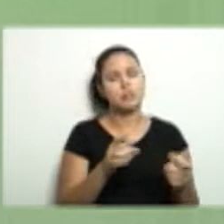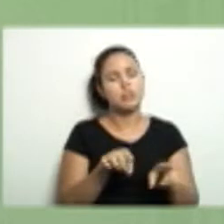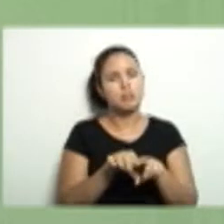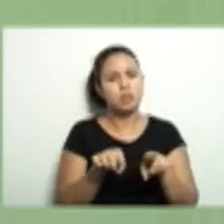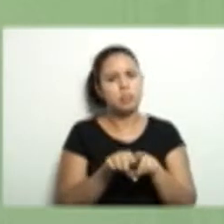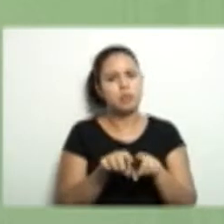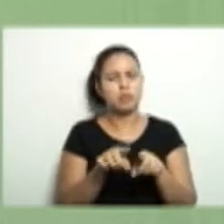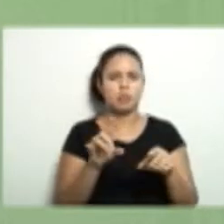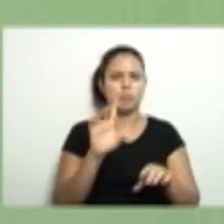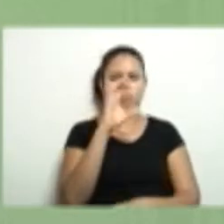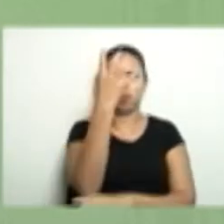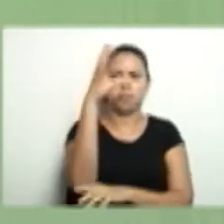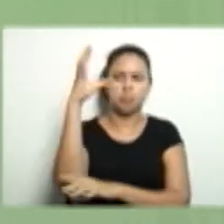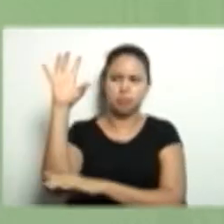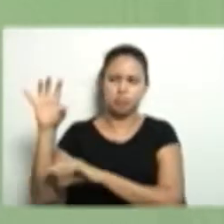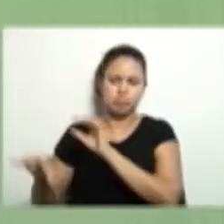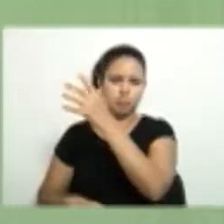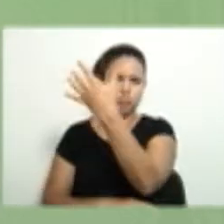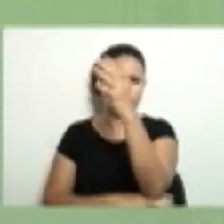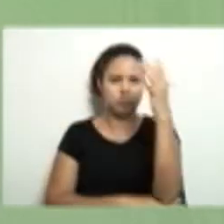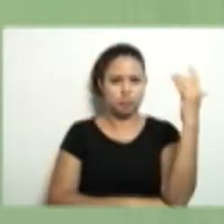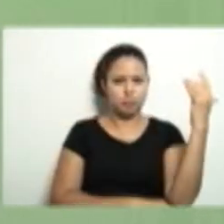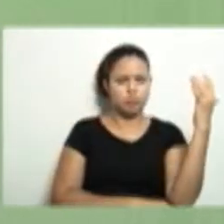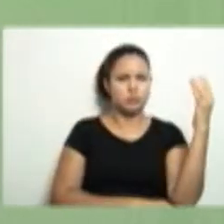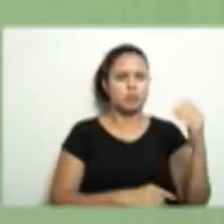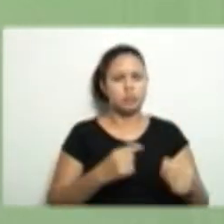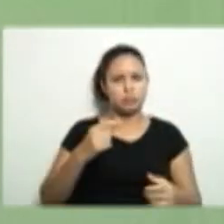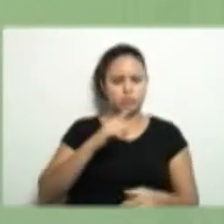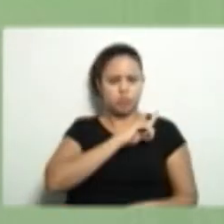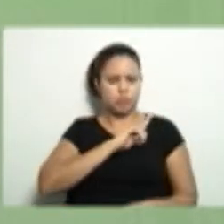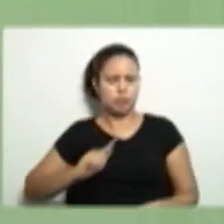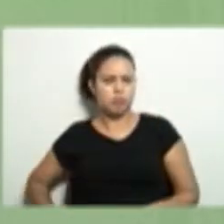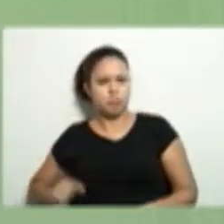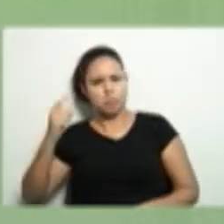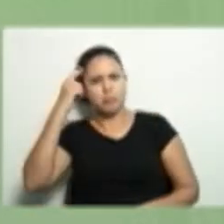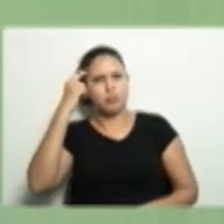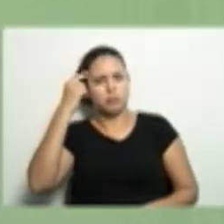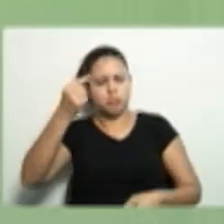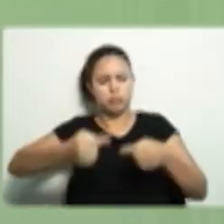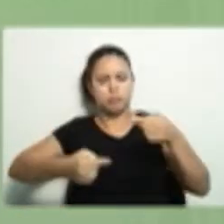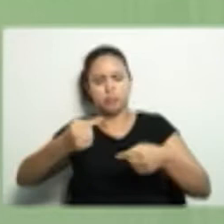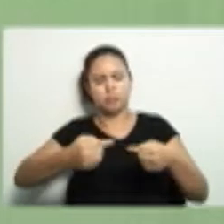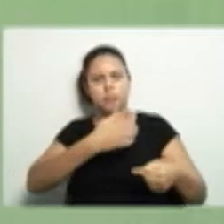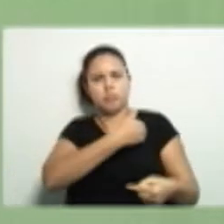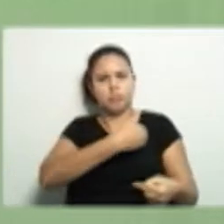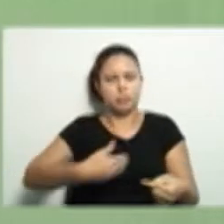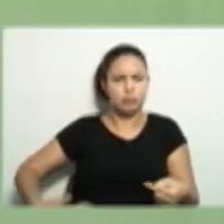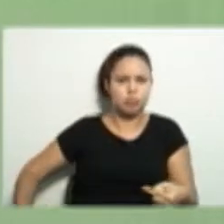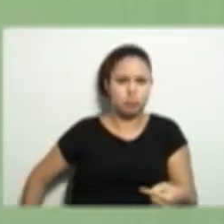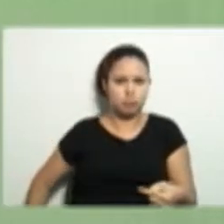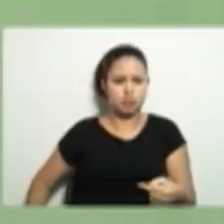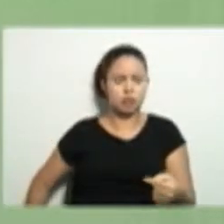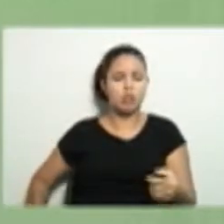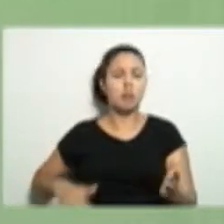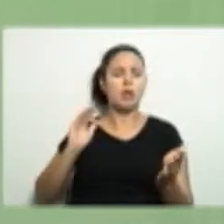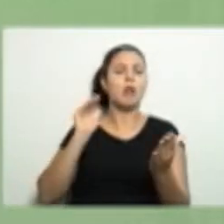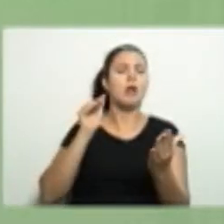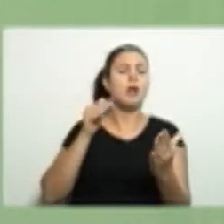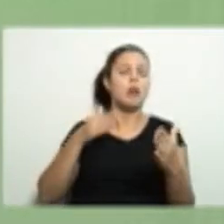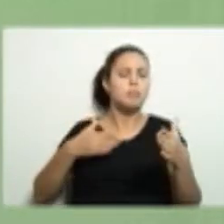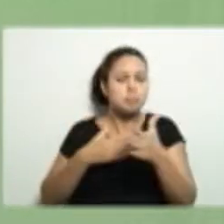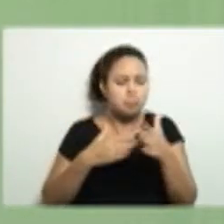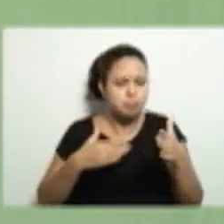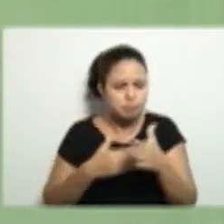fala do desmatamento, o governo vai fazer políticas públicas por meio da atividade, por exemplo, no limite da construção de estradas. A gente não vai fazer